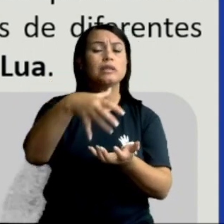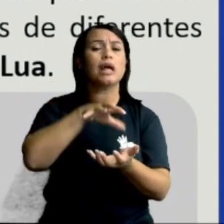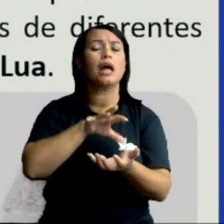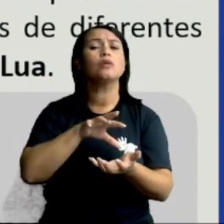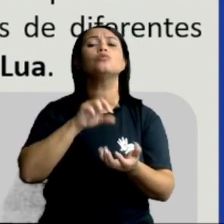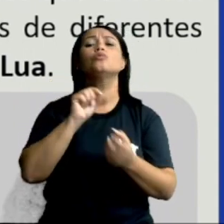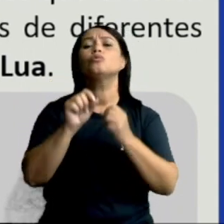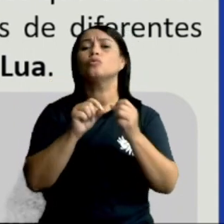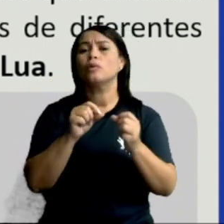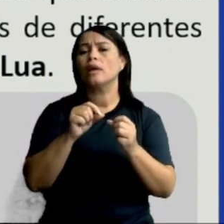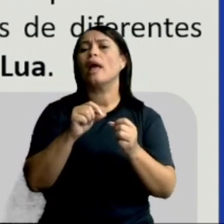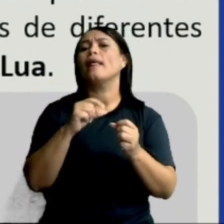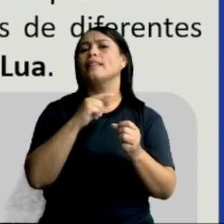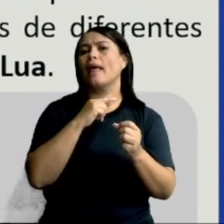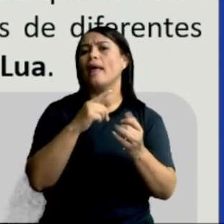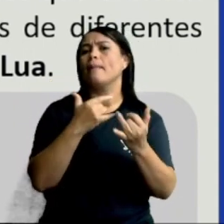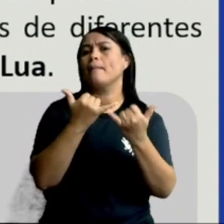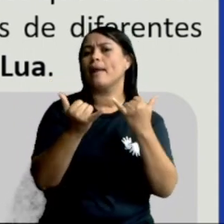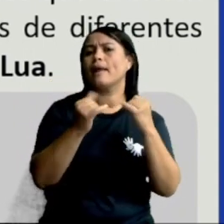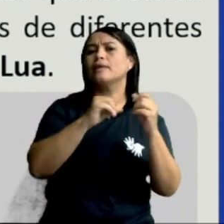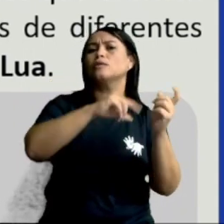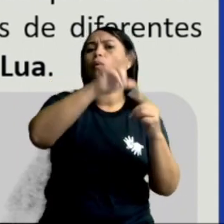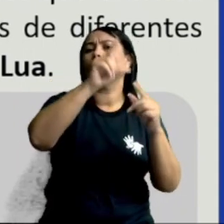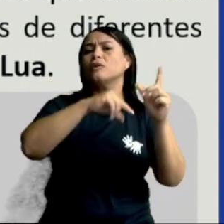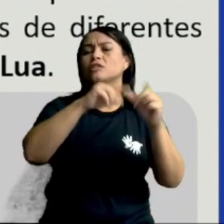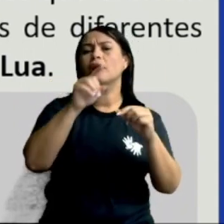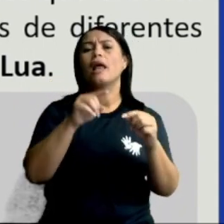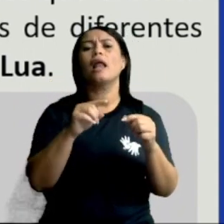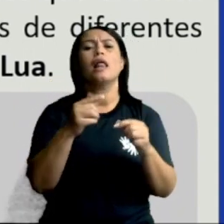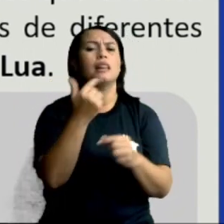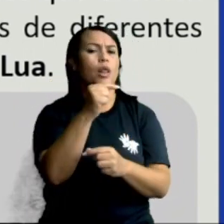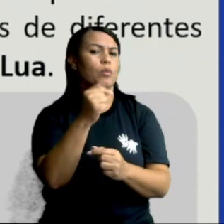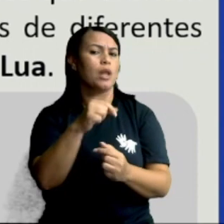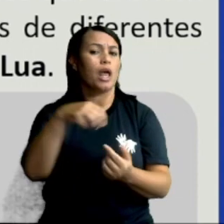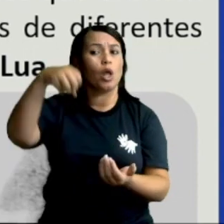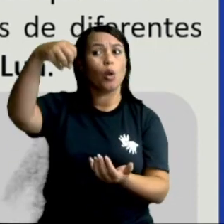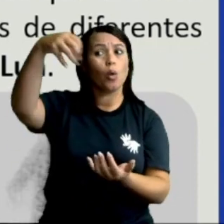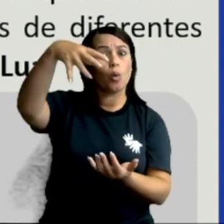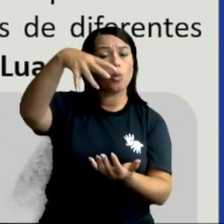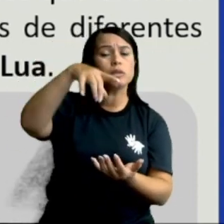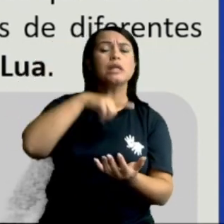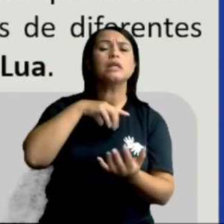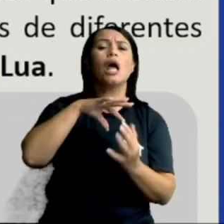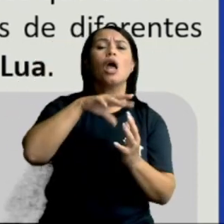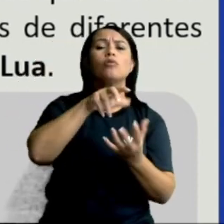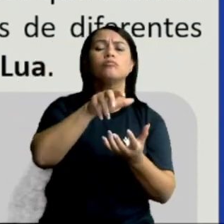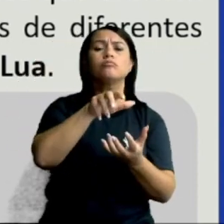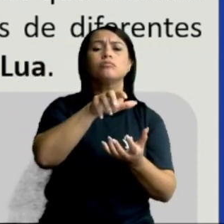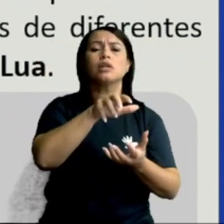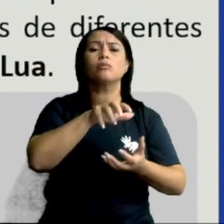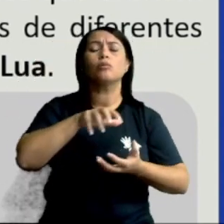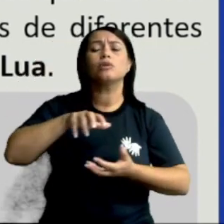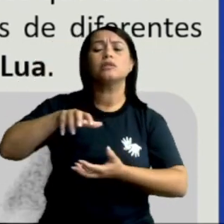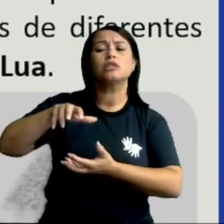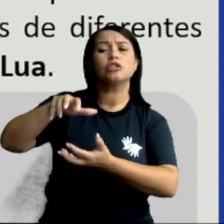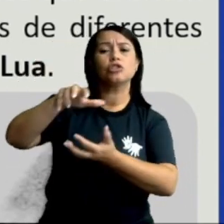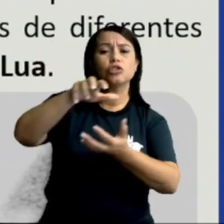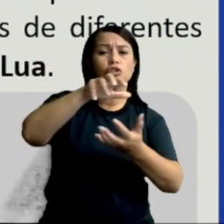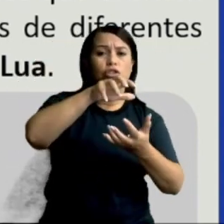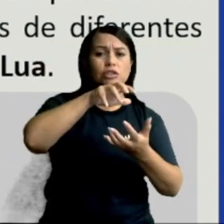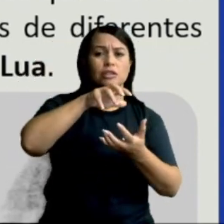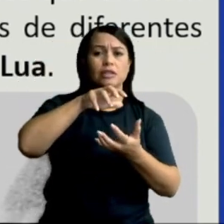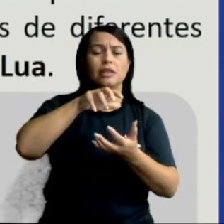quais giram em torno de uma estrela maior. Por não ter luz própria, certo? Eles giram em torno de uma estrela maior, que